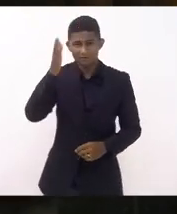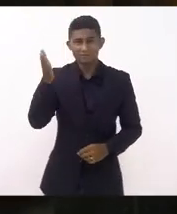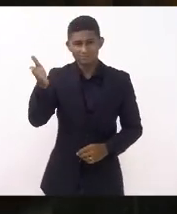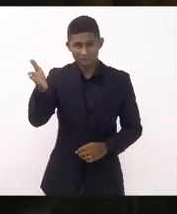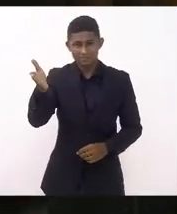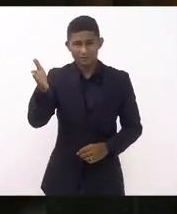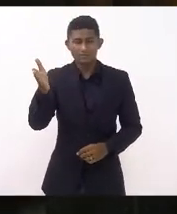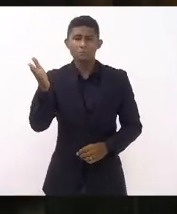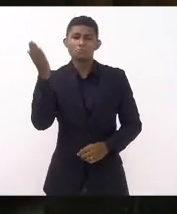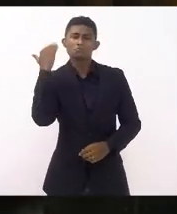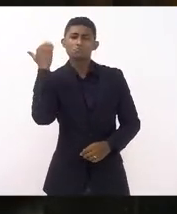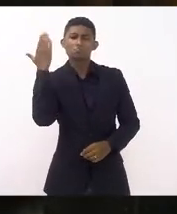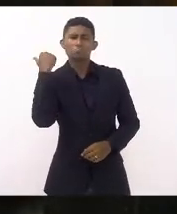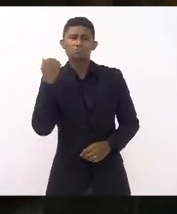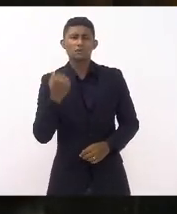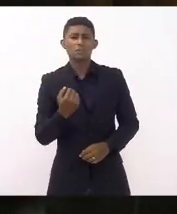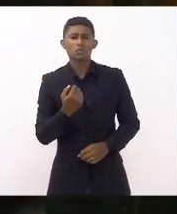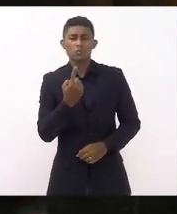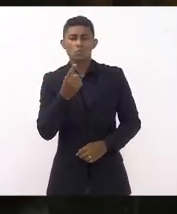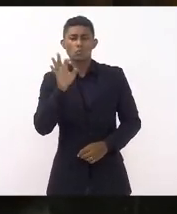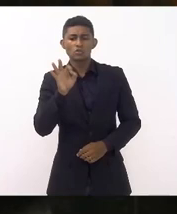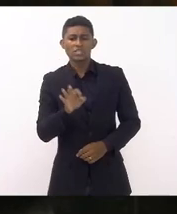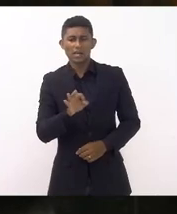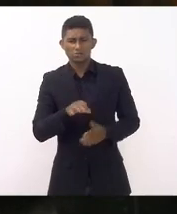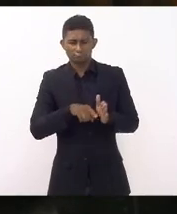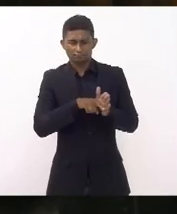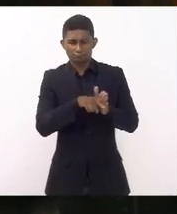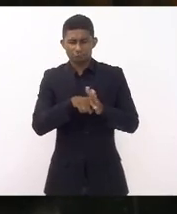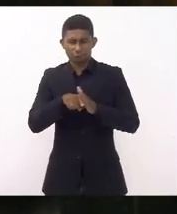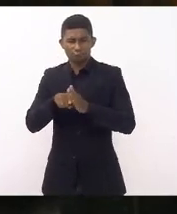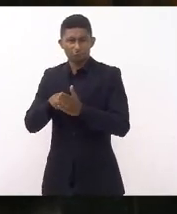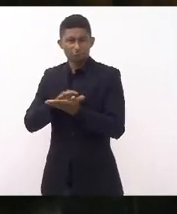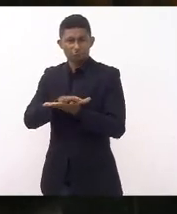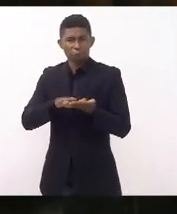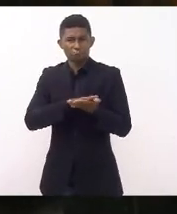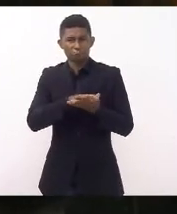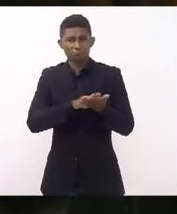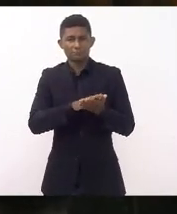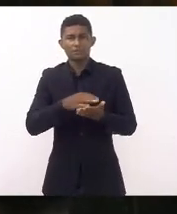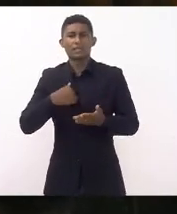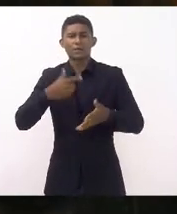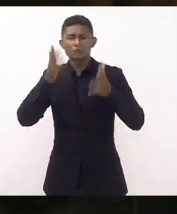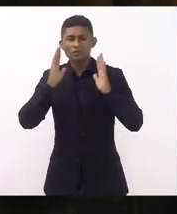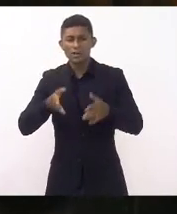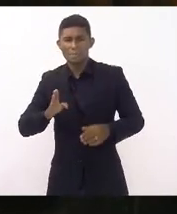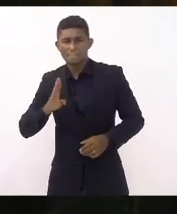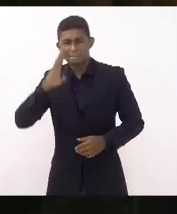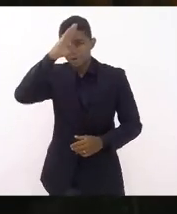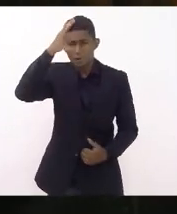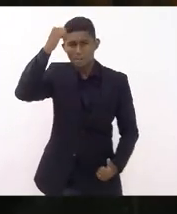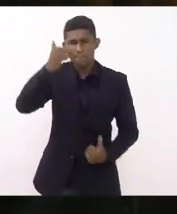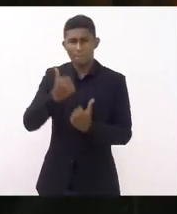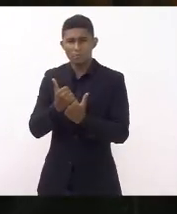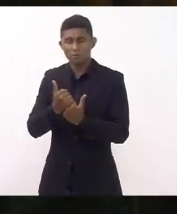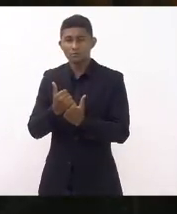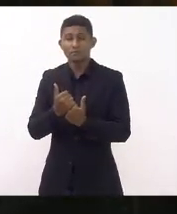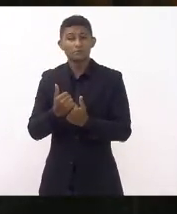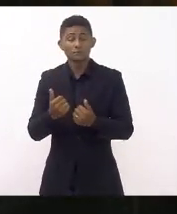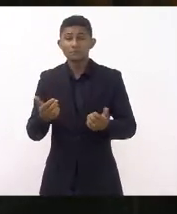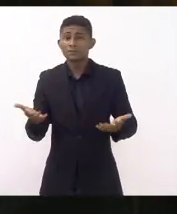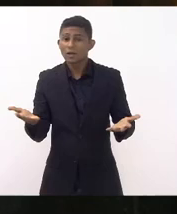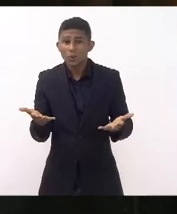não tinha 1% em pesquisa para ser presidente, eu já era Bolsonaro. Agora, esse